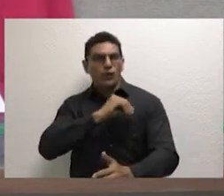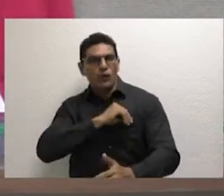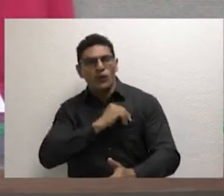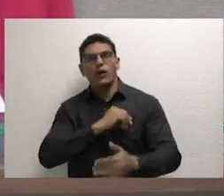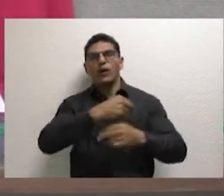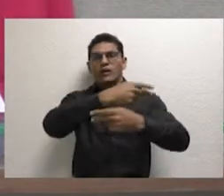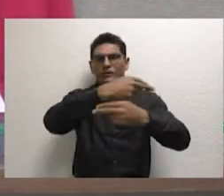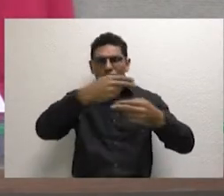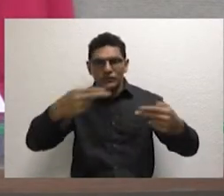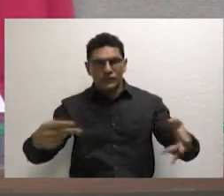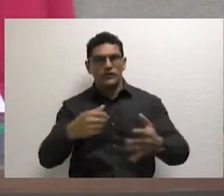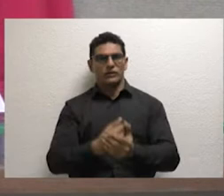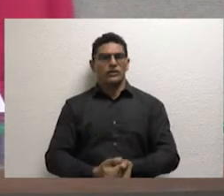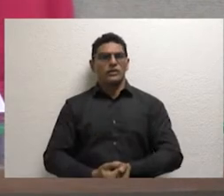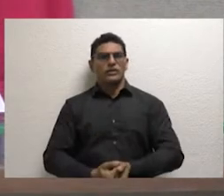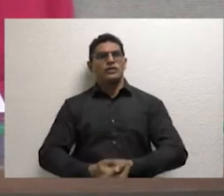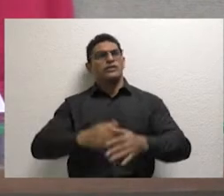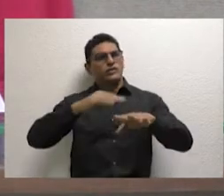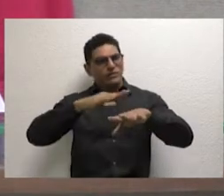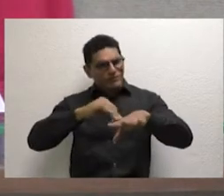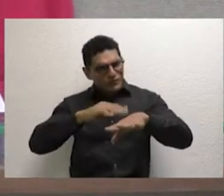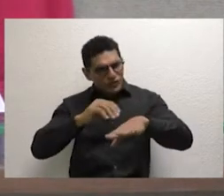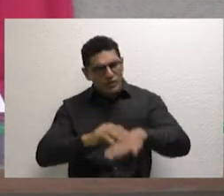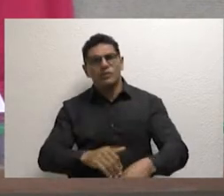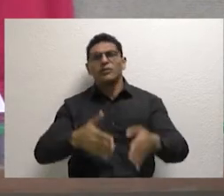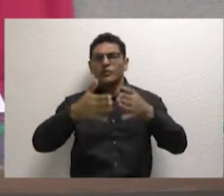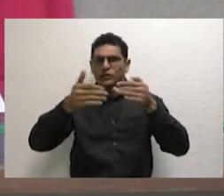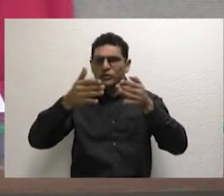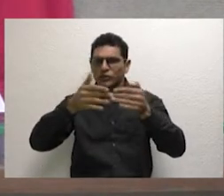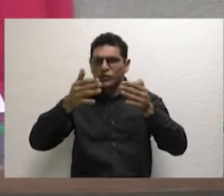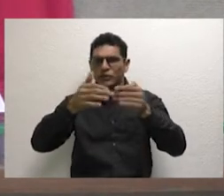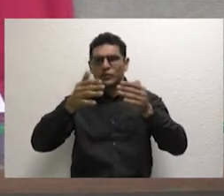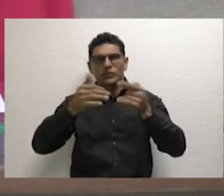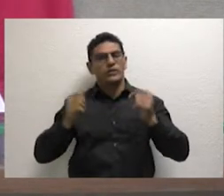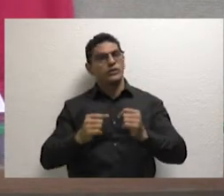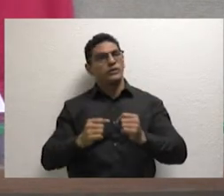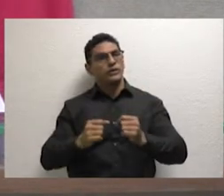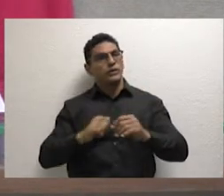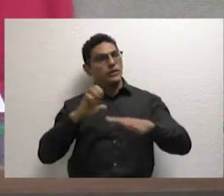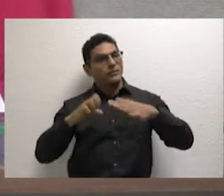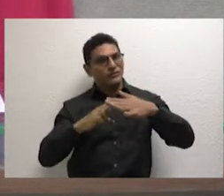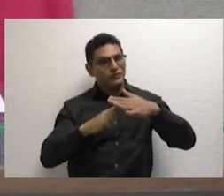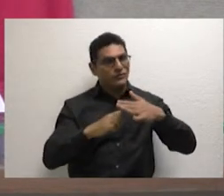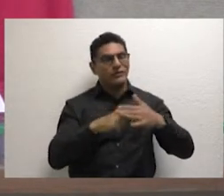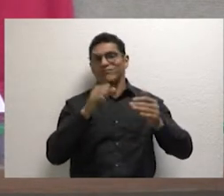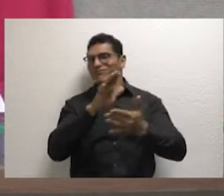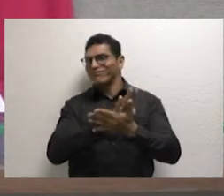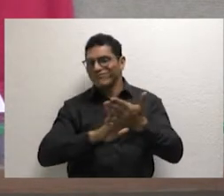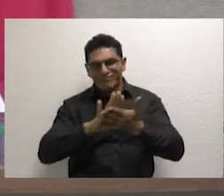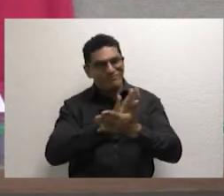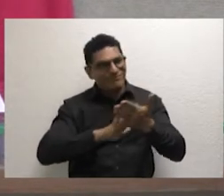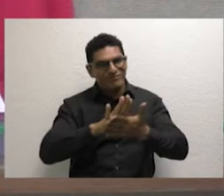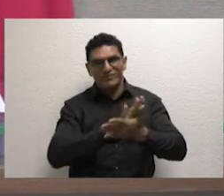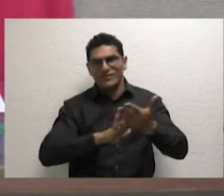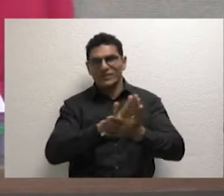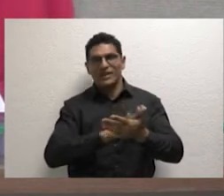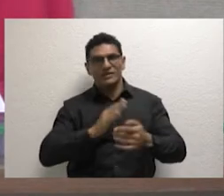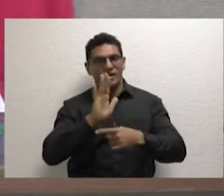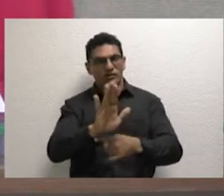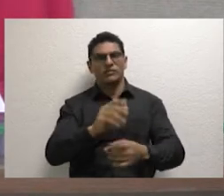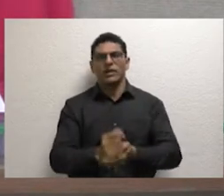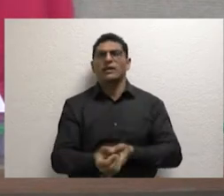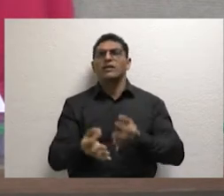seis chamados já foi para essa empresa, e a empresa até hoje não foi lá ajeitar os terminais de loteria. que tipo de